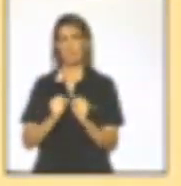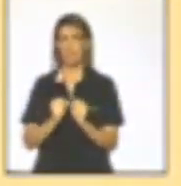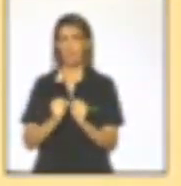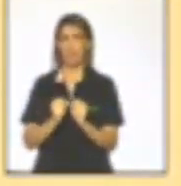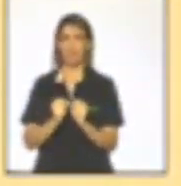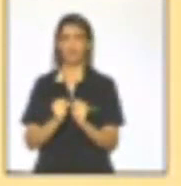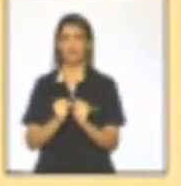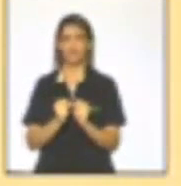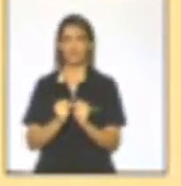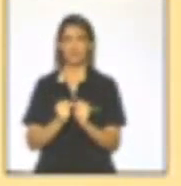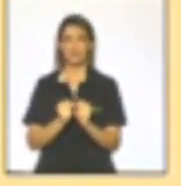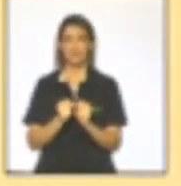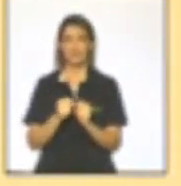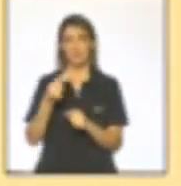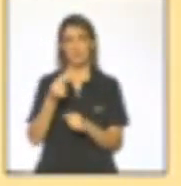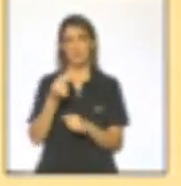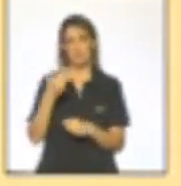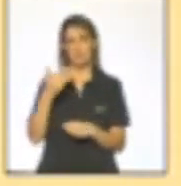de 1,99.